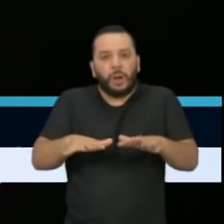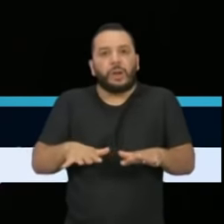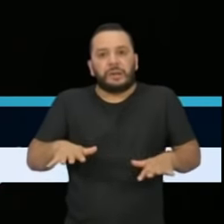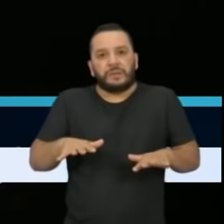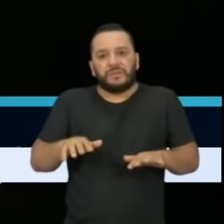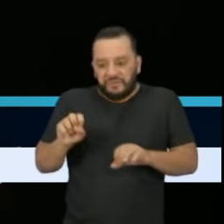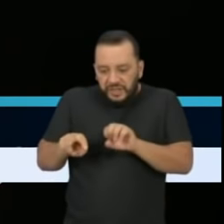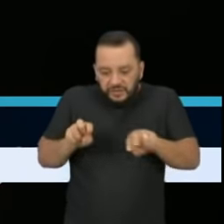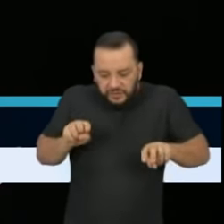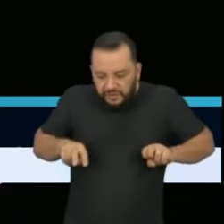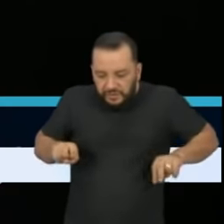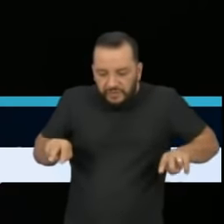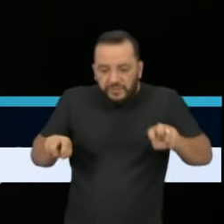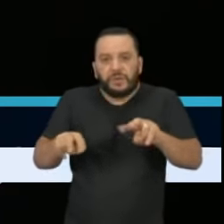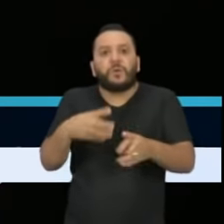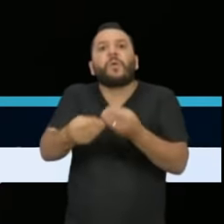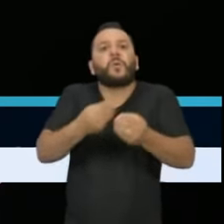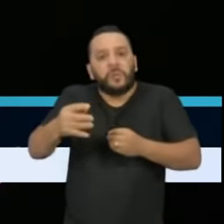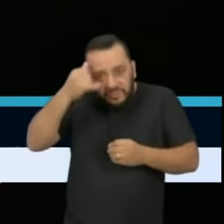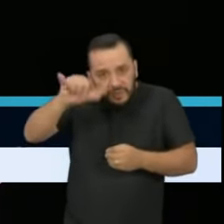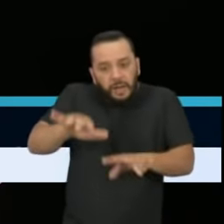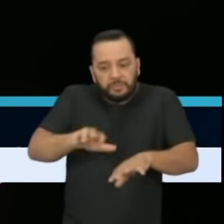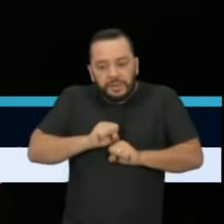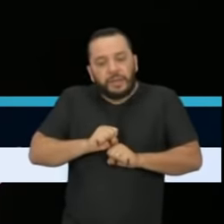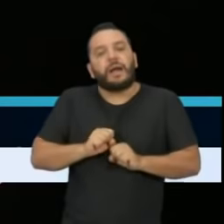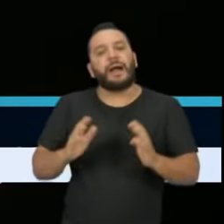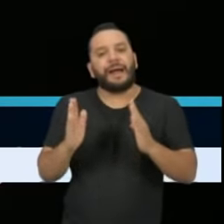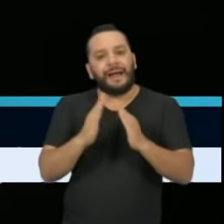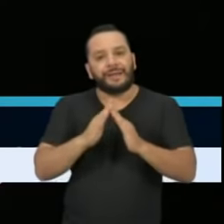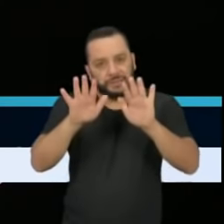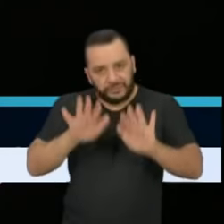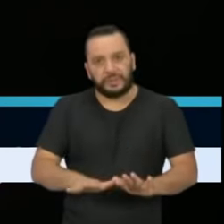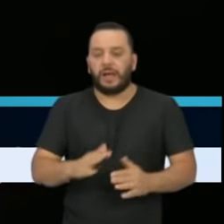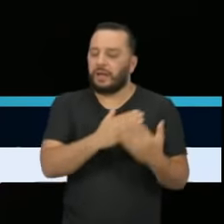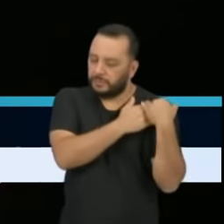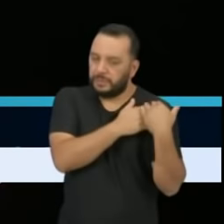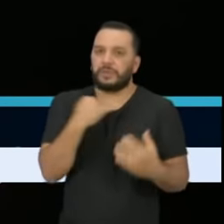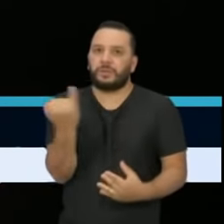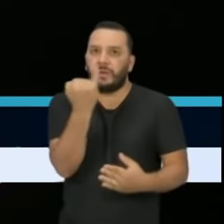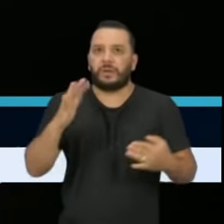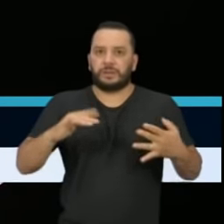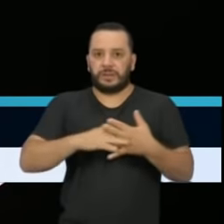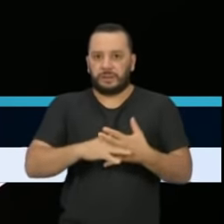em casa. Essa é uma grande responsabilidade de todos nós, enquanto cidadãos.